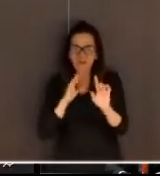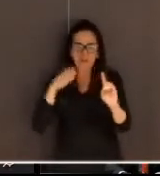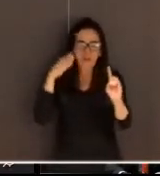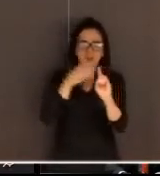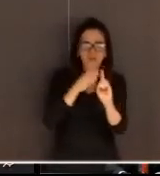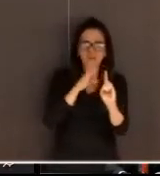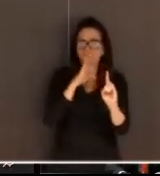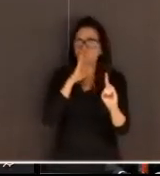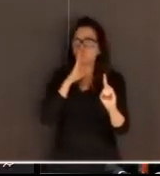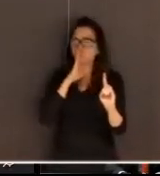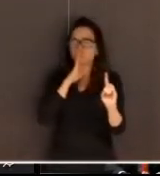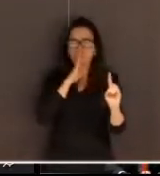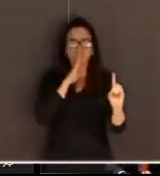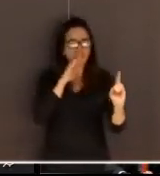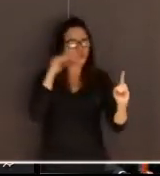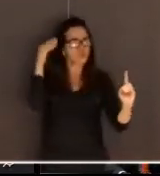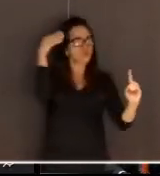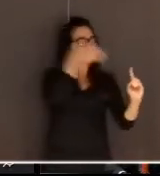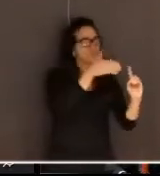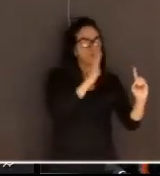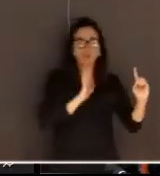prejuízo. Pois bem,